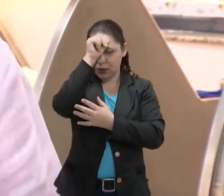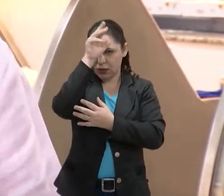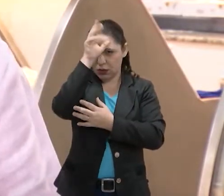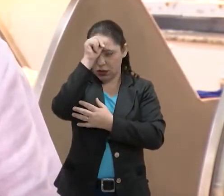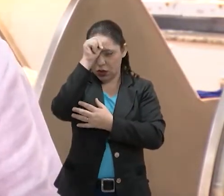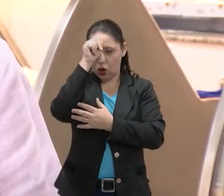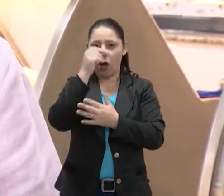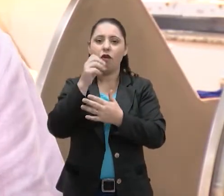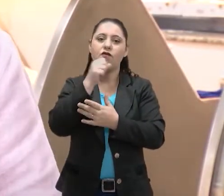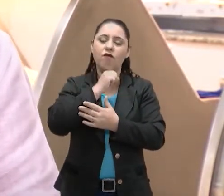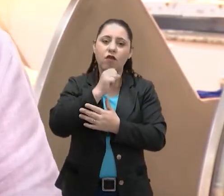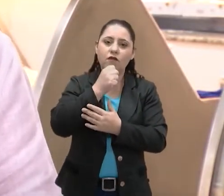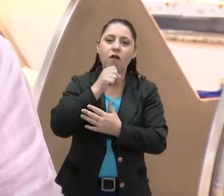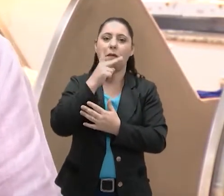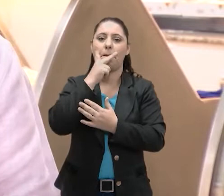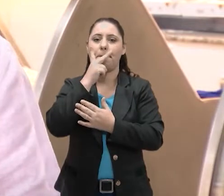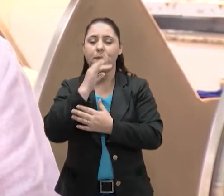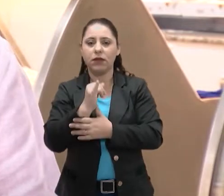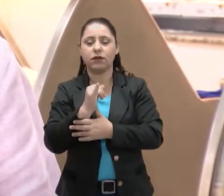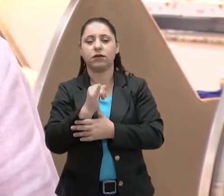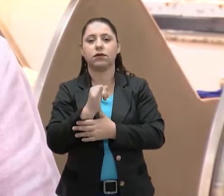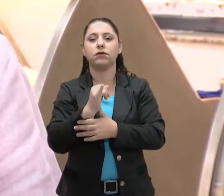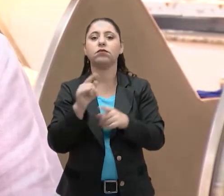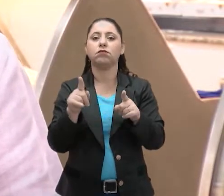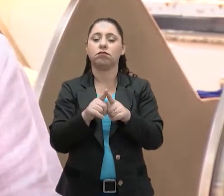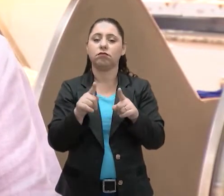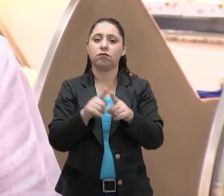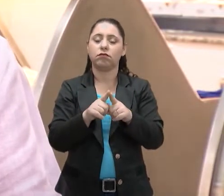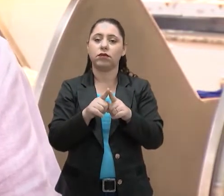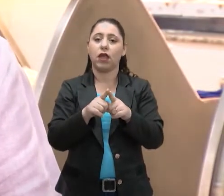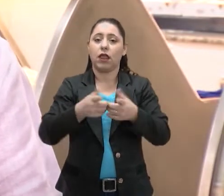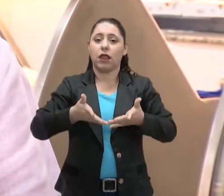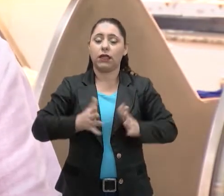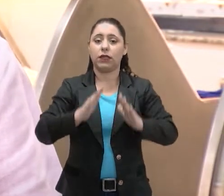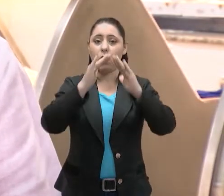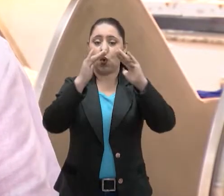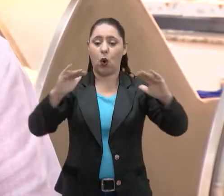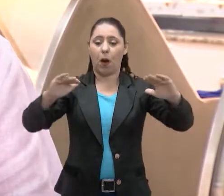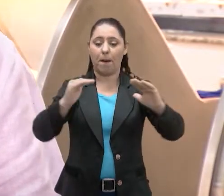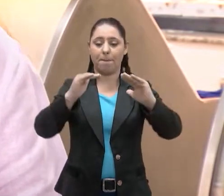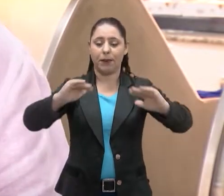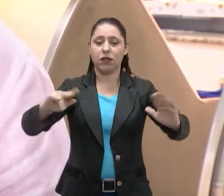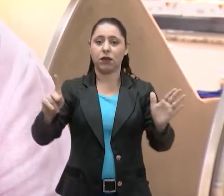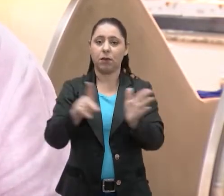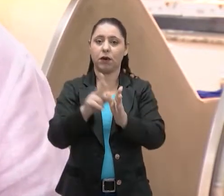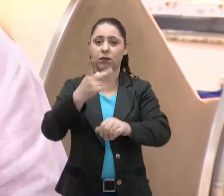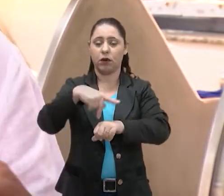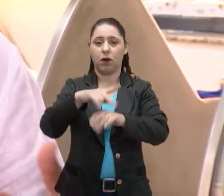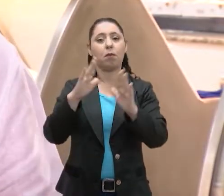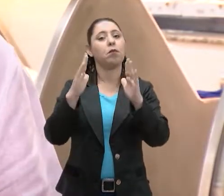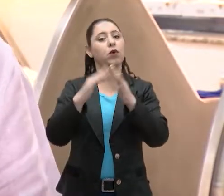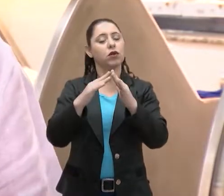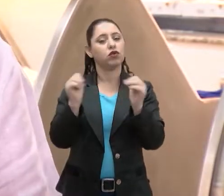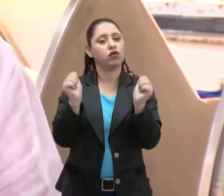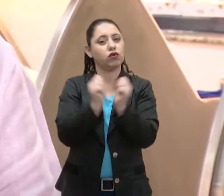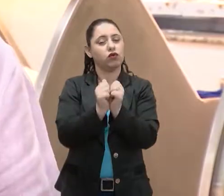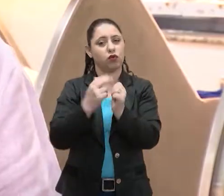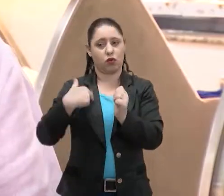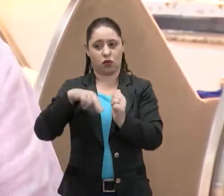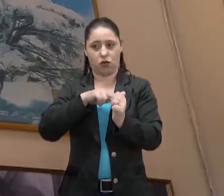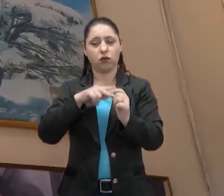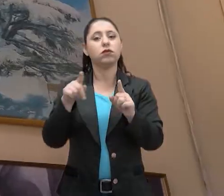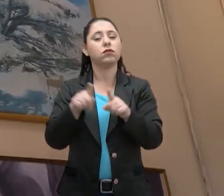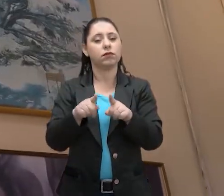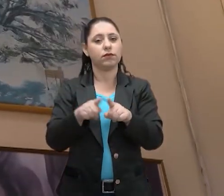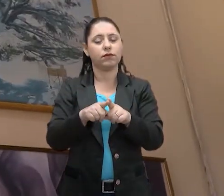que aprendeu a minha avó, meu pai, nascido no Líbano, minha avó libanesa, minha mãe, ela morava junto com a